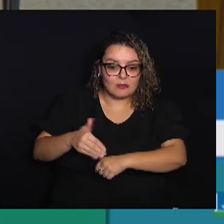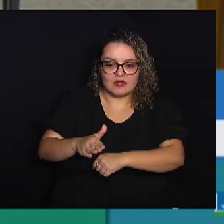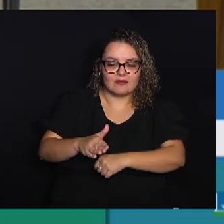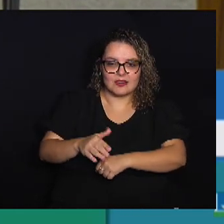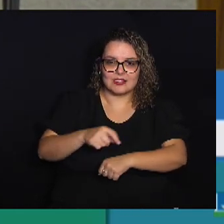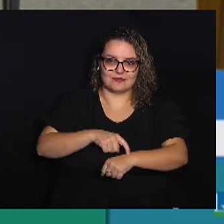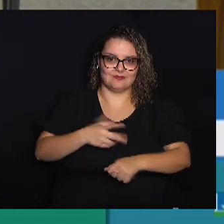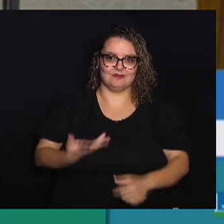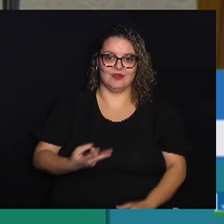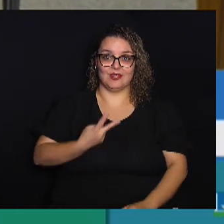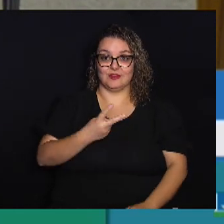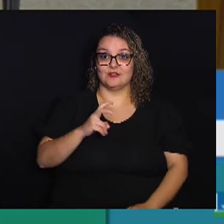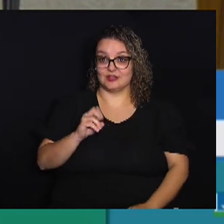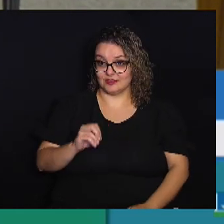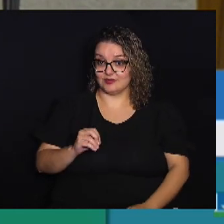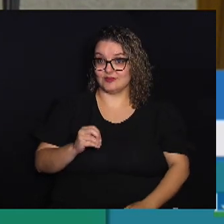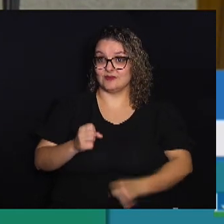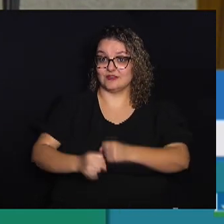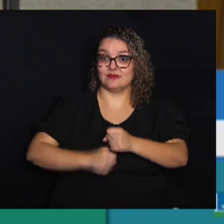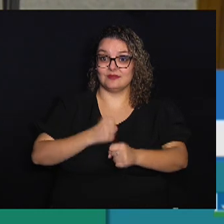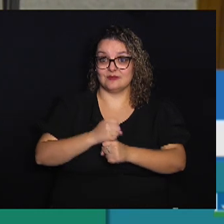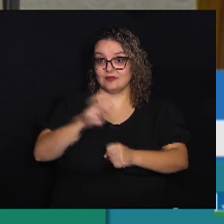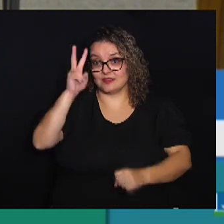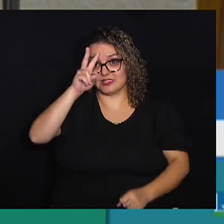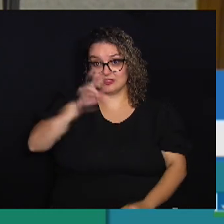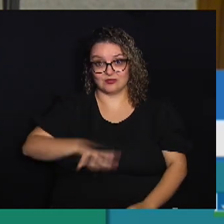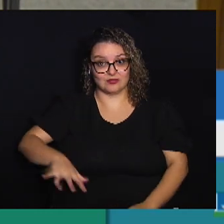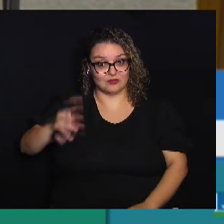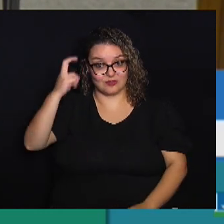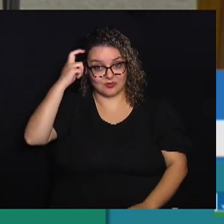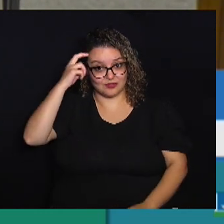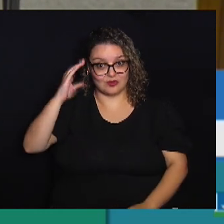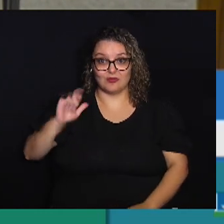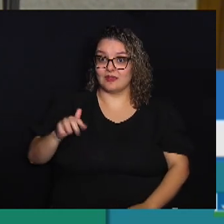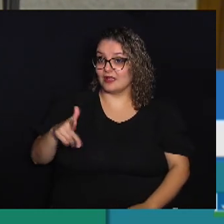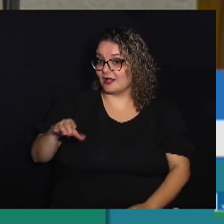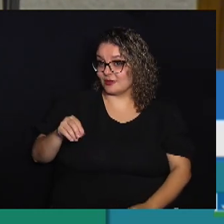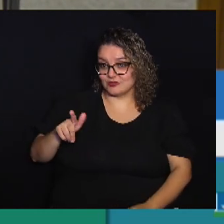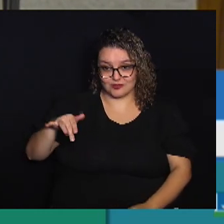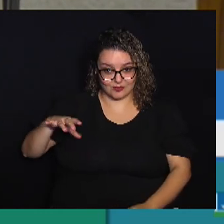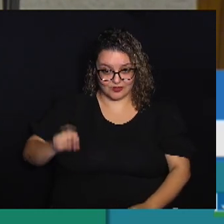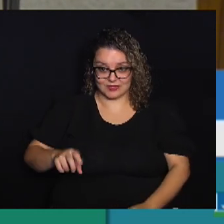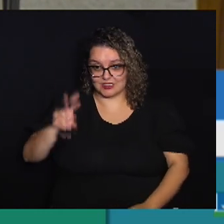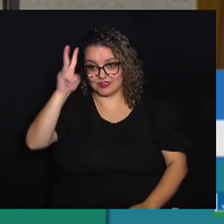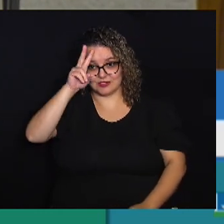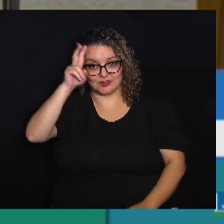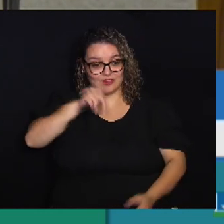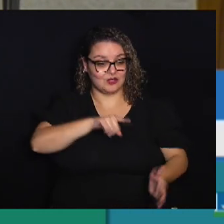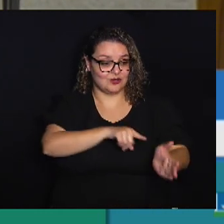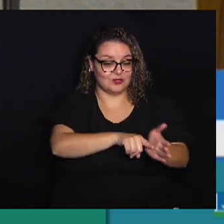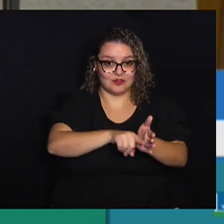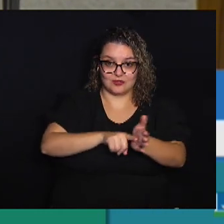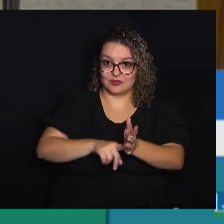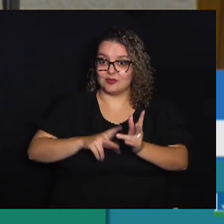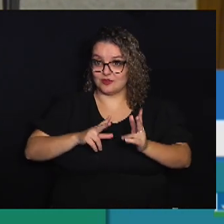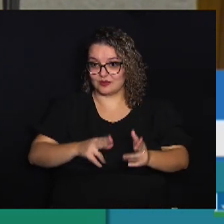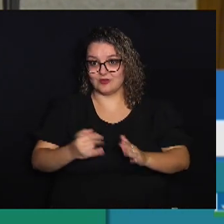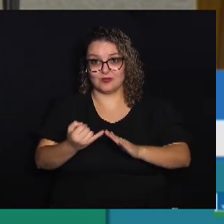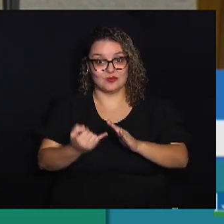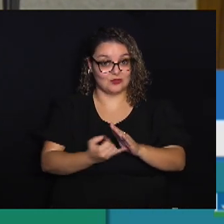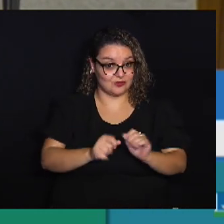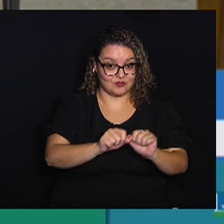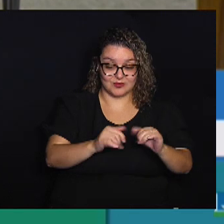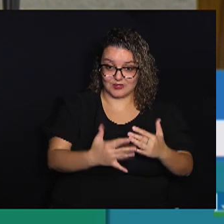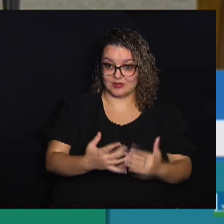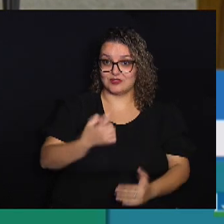Que há 250 anos faz história na cultura com Carlos Gomes, faz história na pesquisa com o Instituto Agronômico